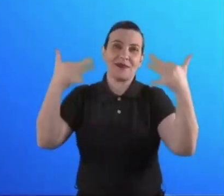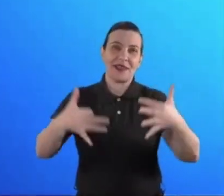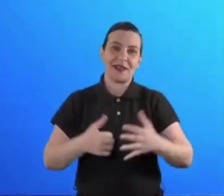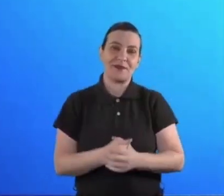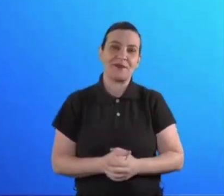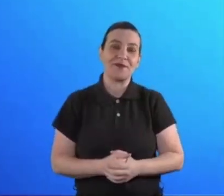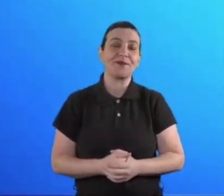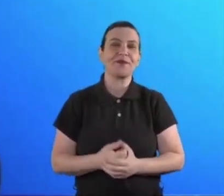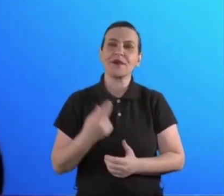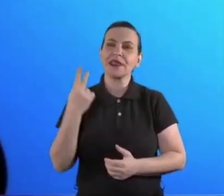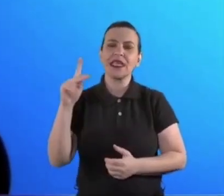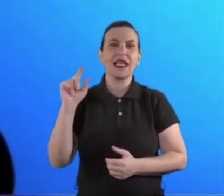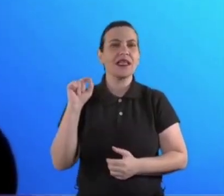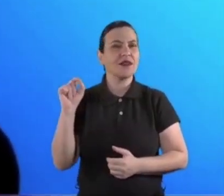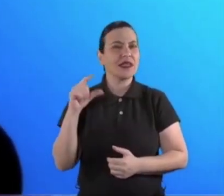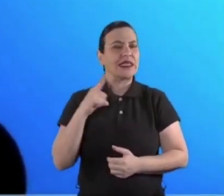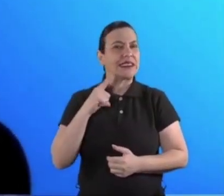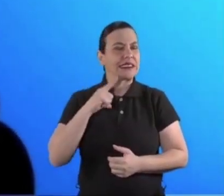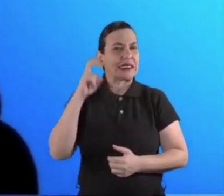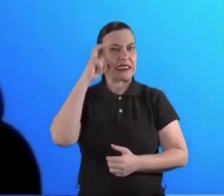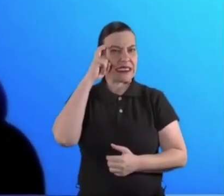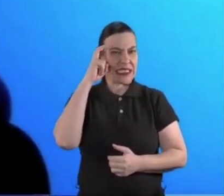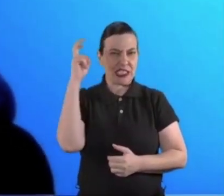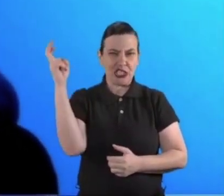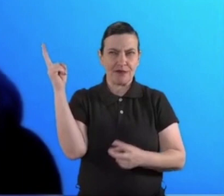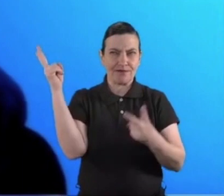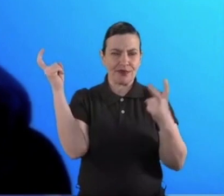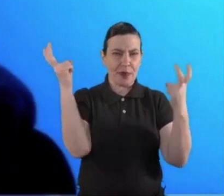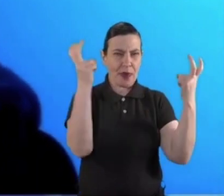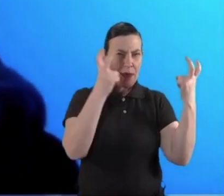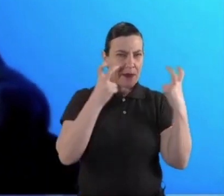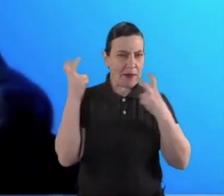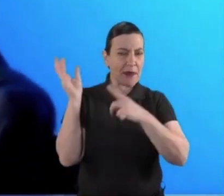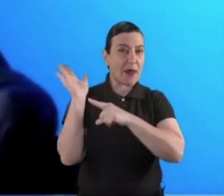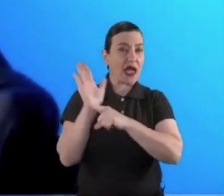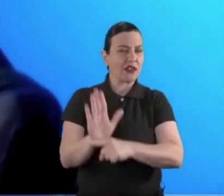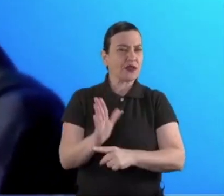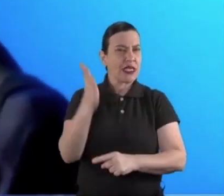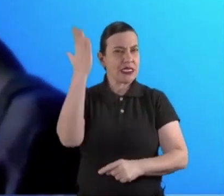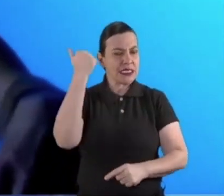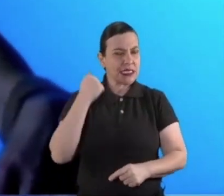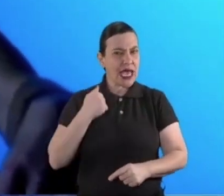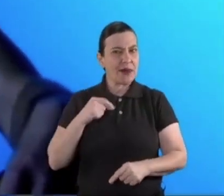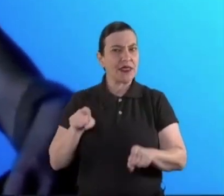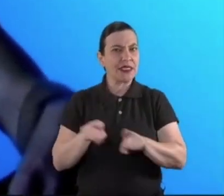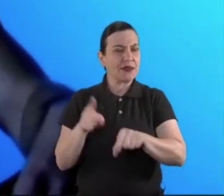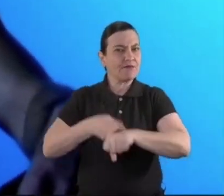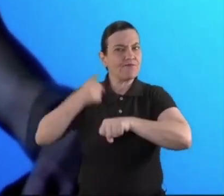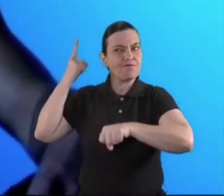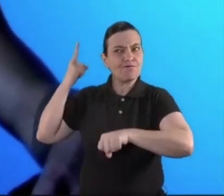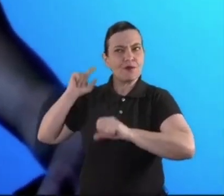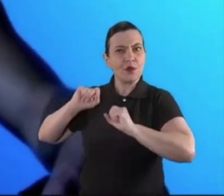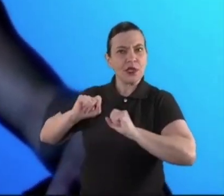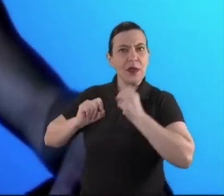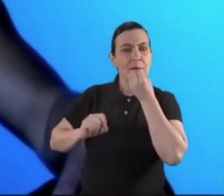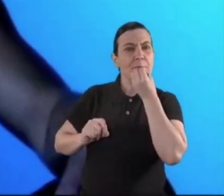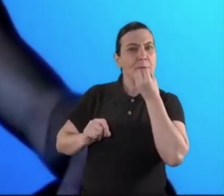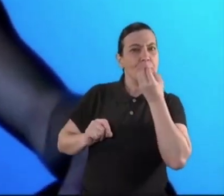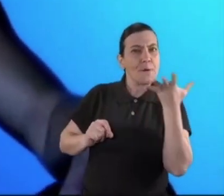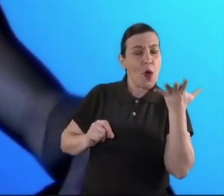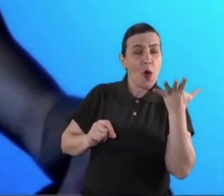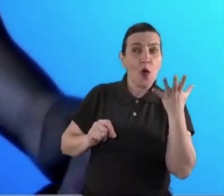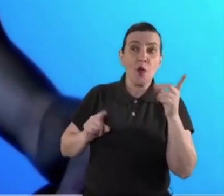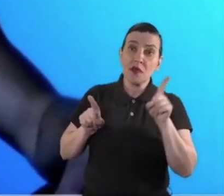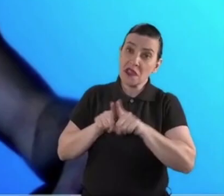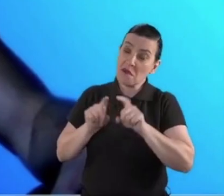Os atletas são dotados de uma grande inteligência sensorial, que faz com que eles saibam e sintam na pele aquilo que faz bem e aquilo que